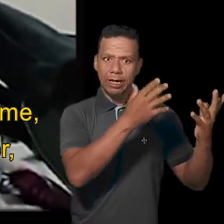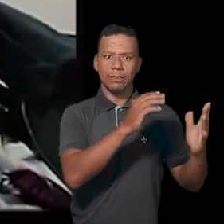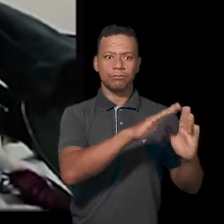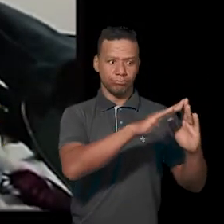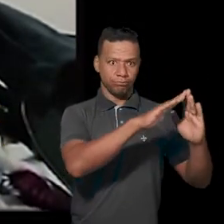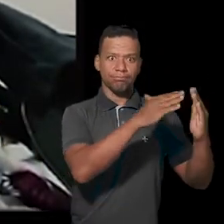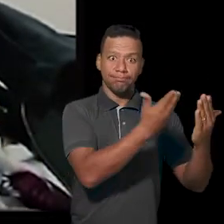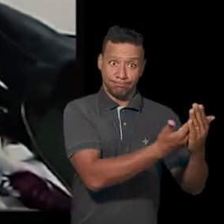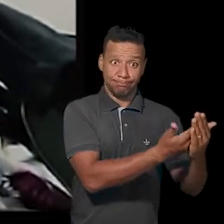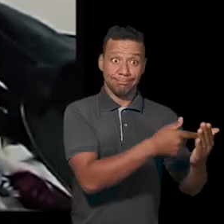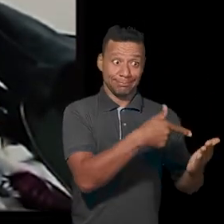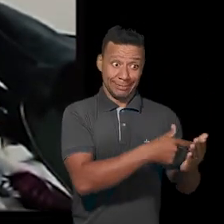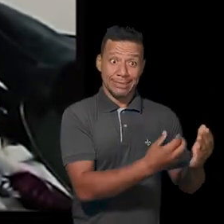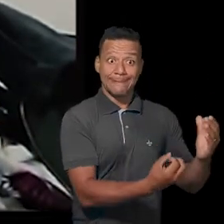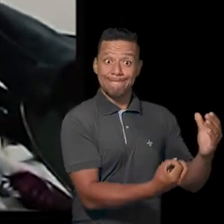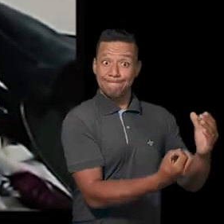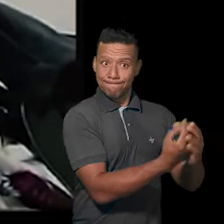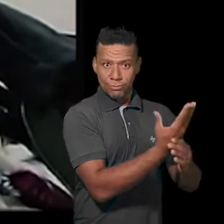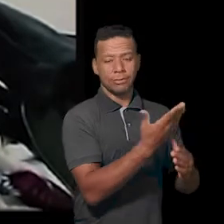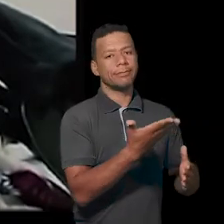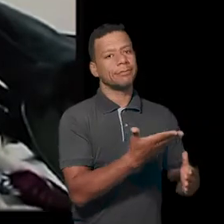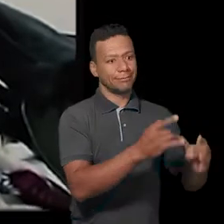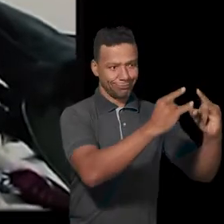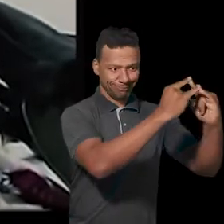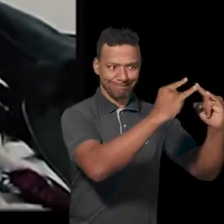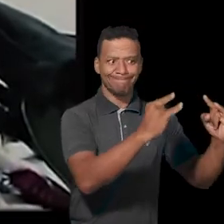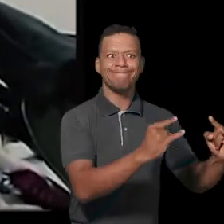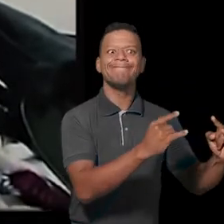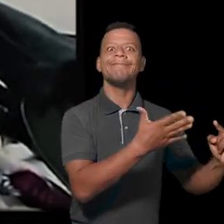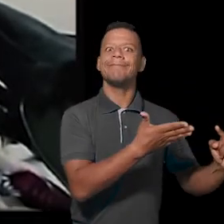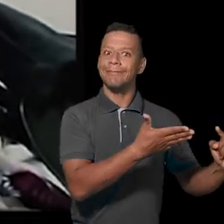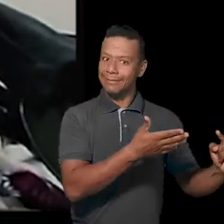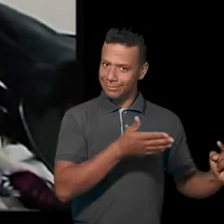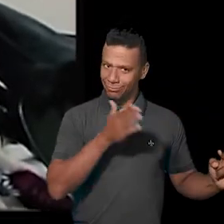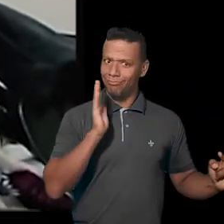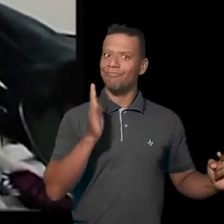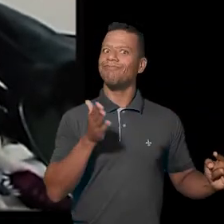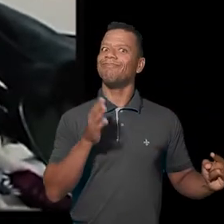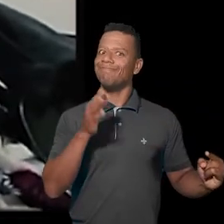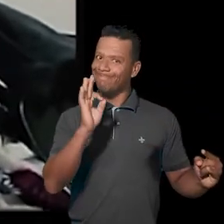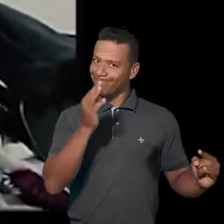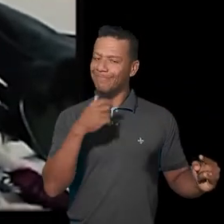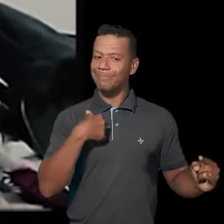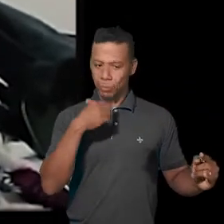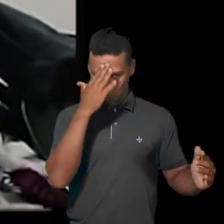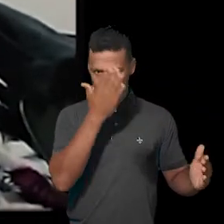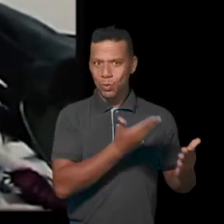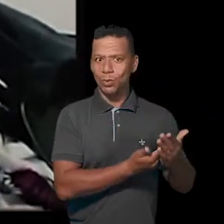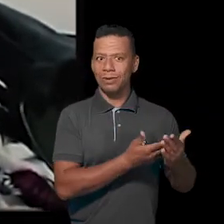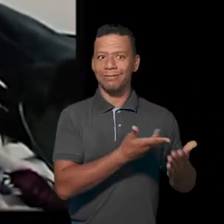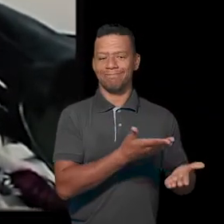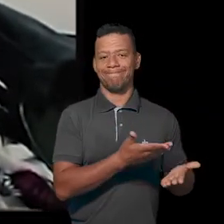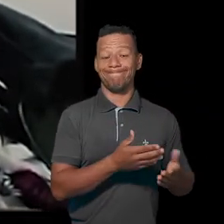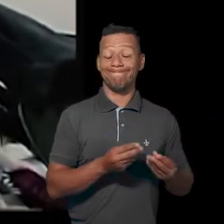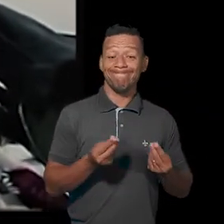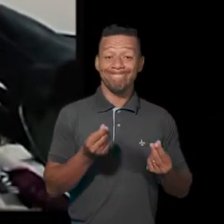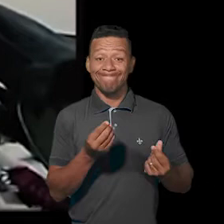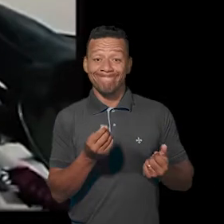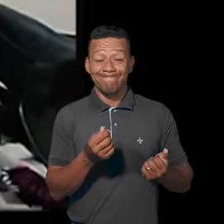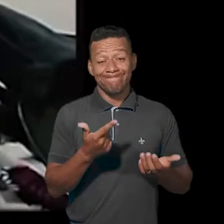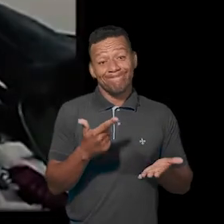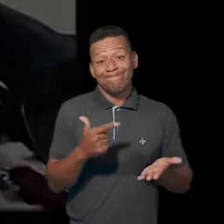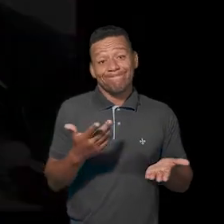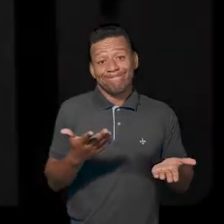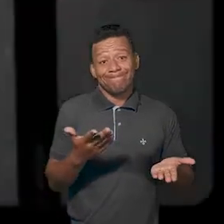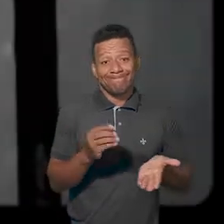Viver, para ter uma escola de circo muito maravilhosa, sabe? Só que